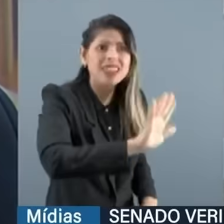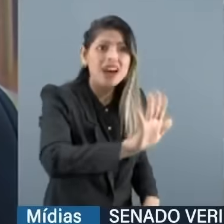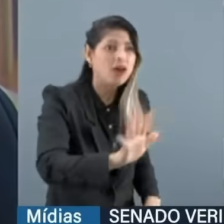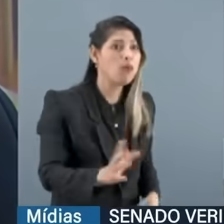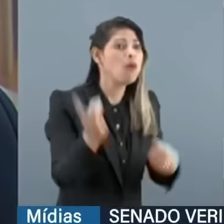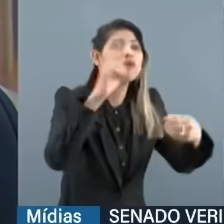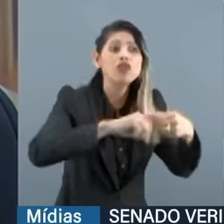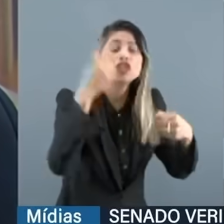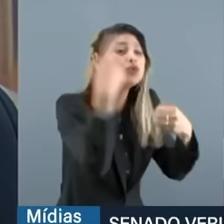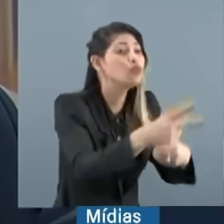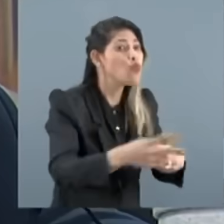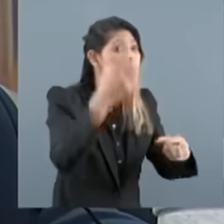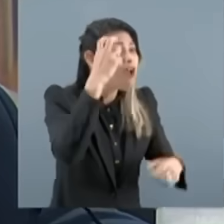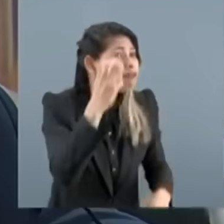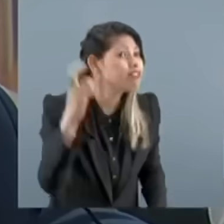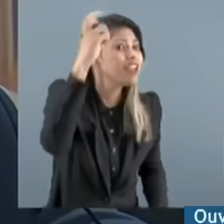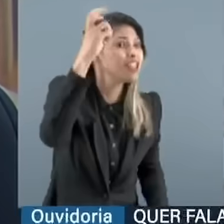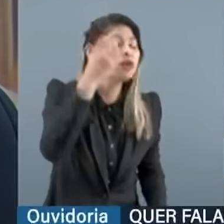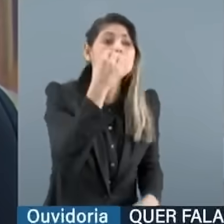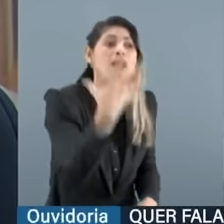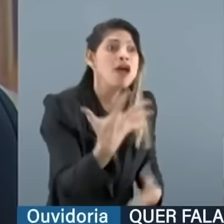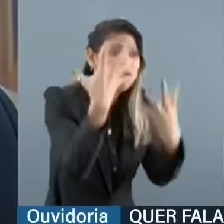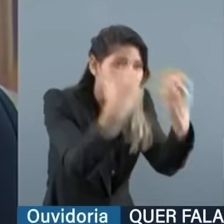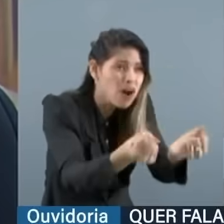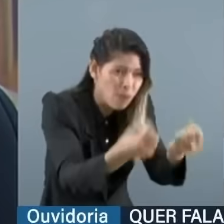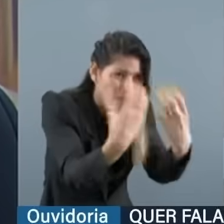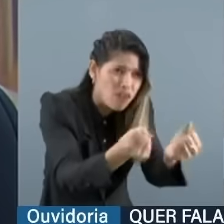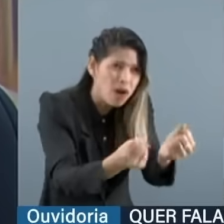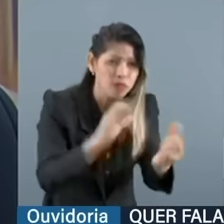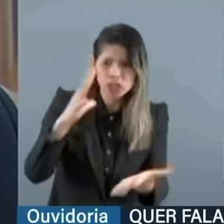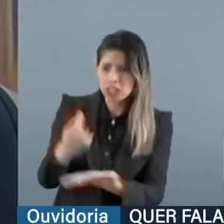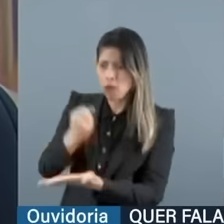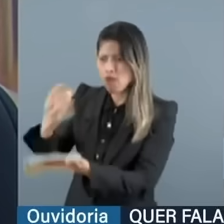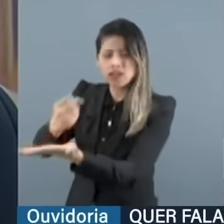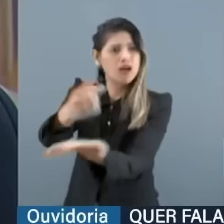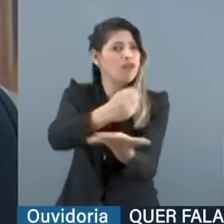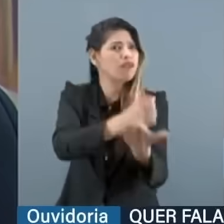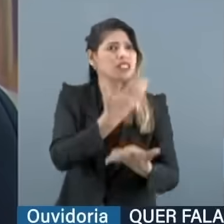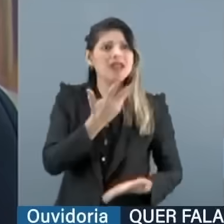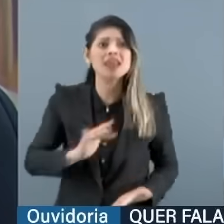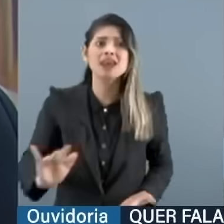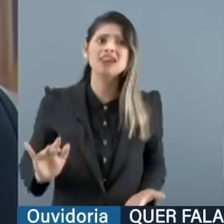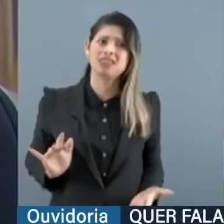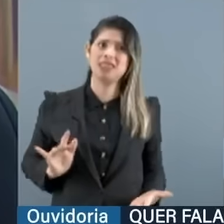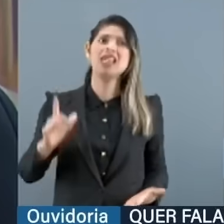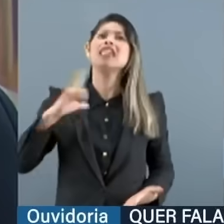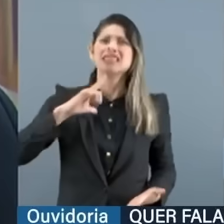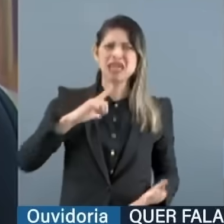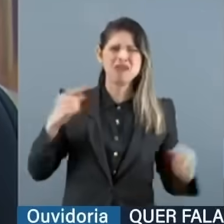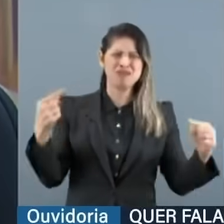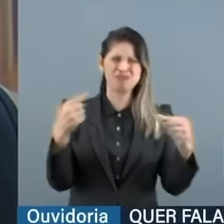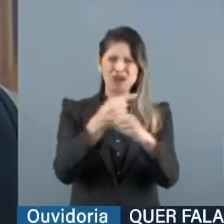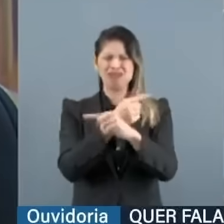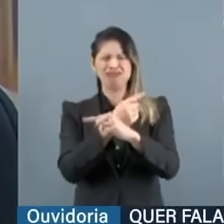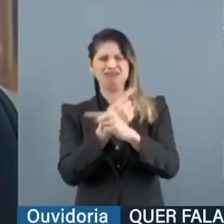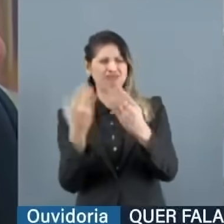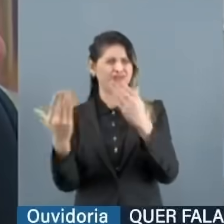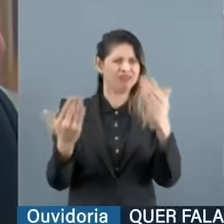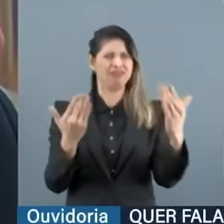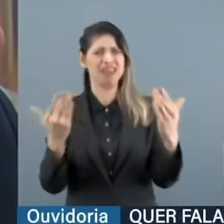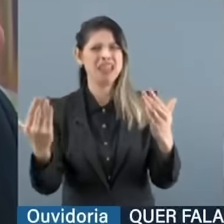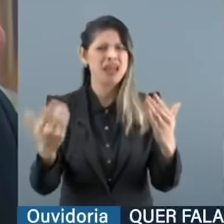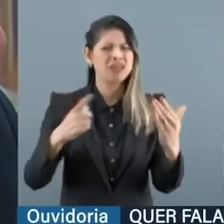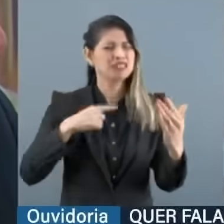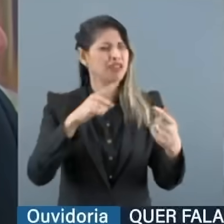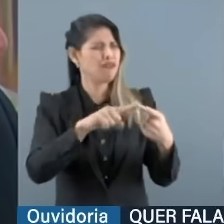tua inteligência para o bem. Vamos salvar criança com a tua inteligência. E há muitas contradições no seu depoimento. Você fala,